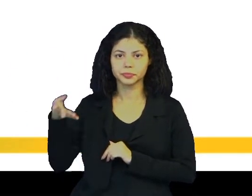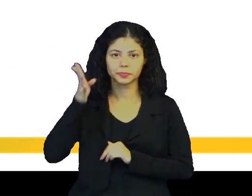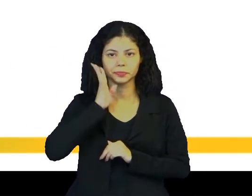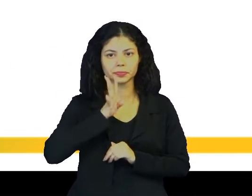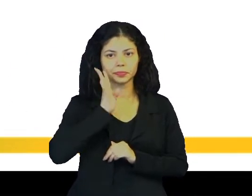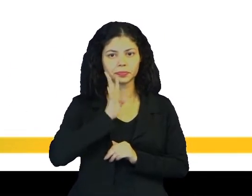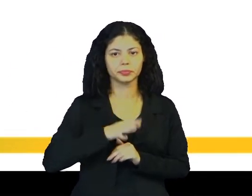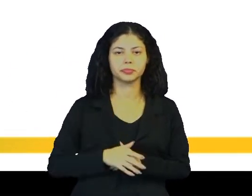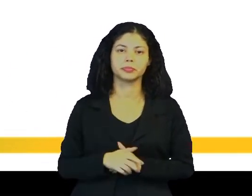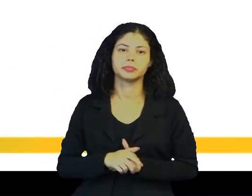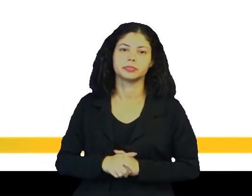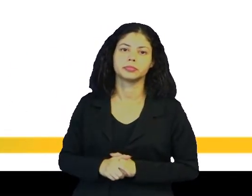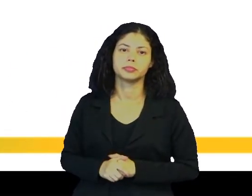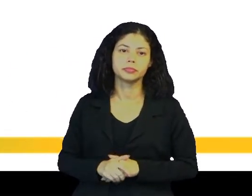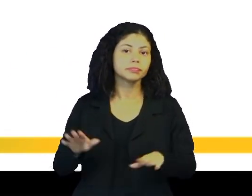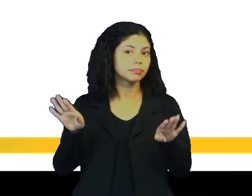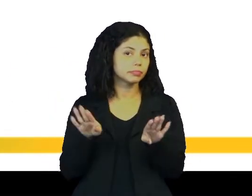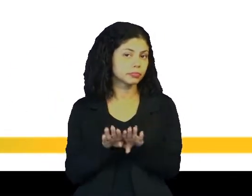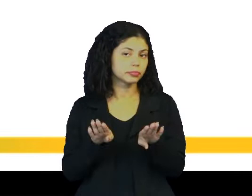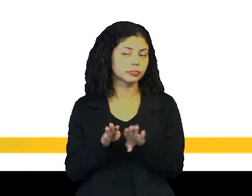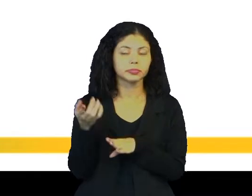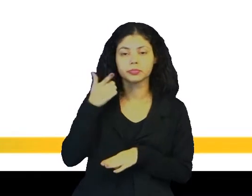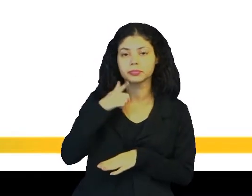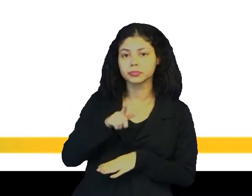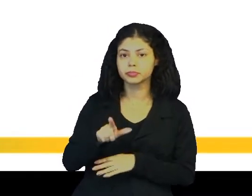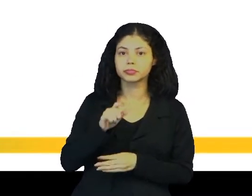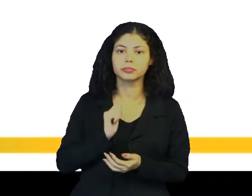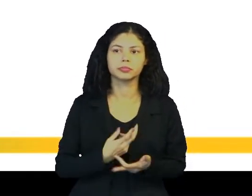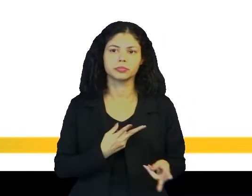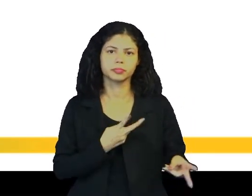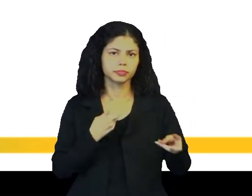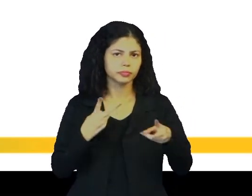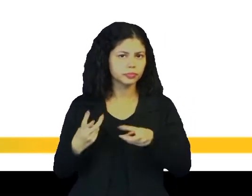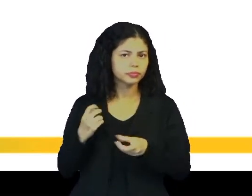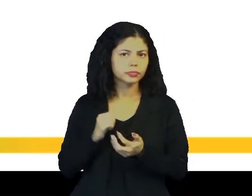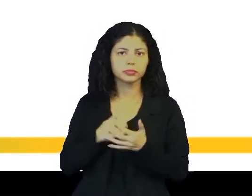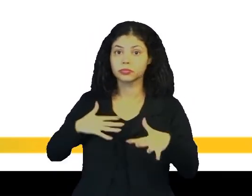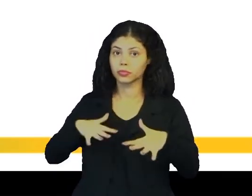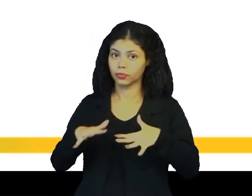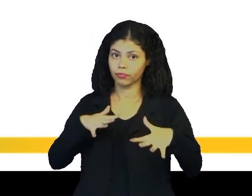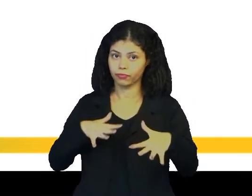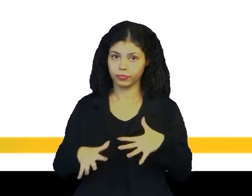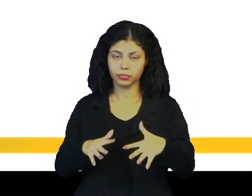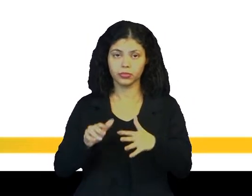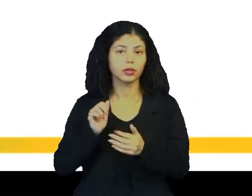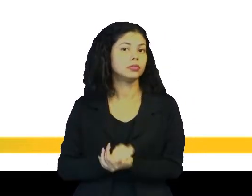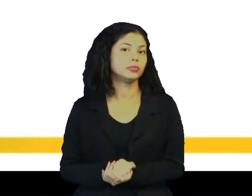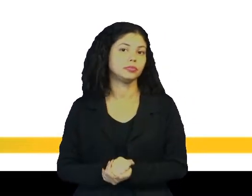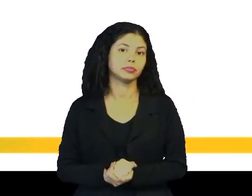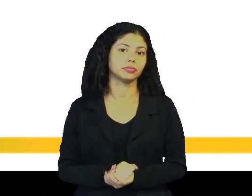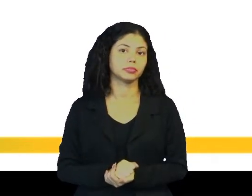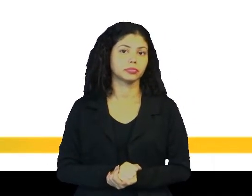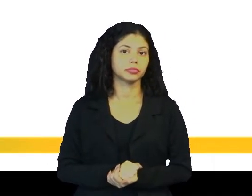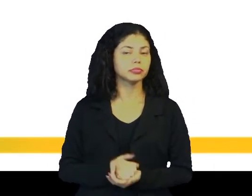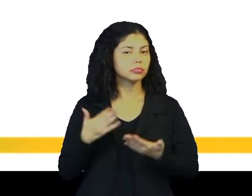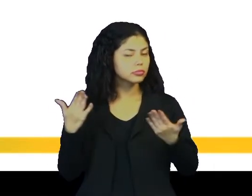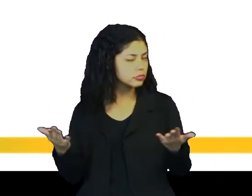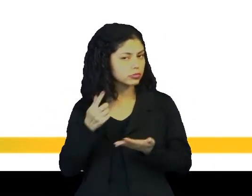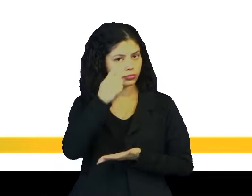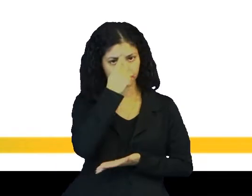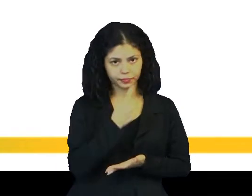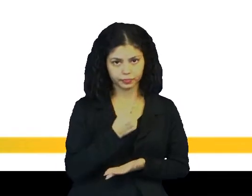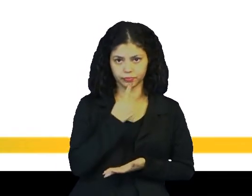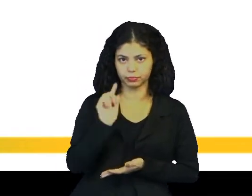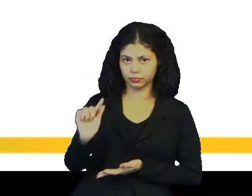bacana, Também conseguimos perceber um movimento da figura